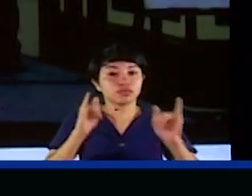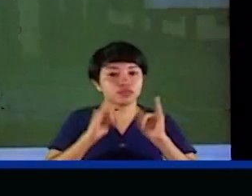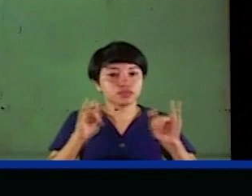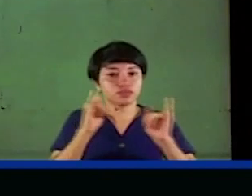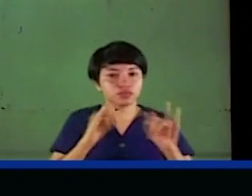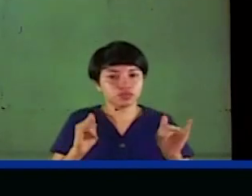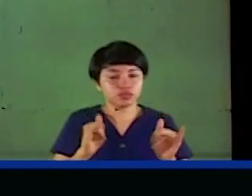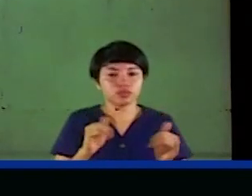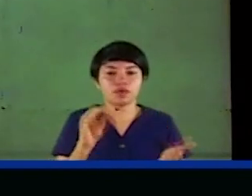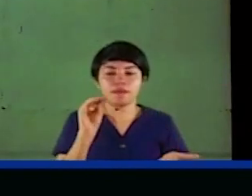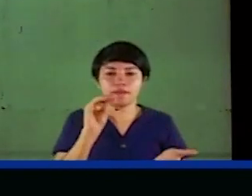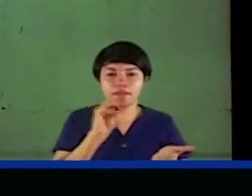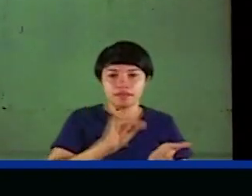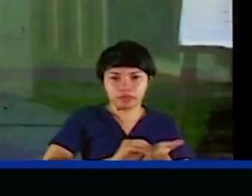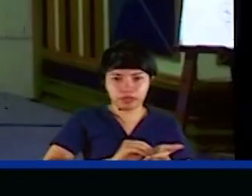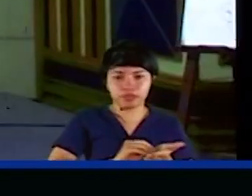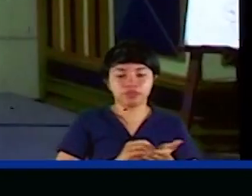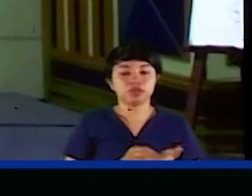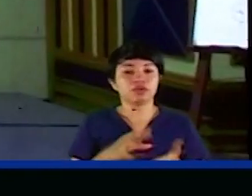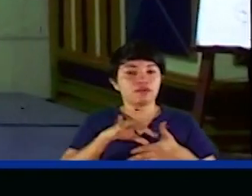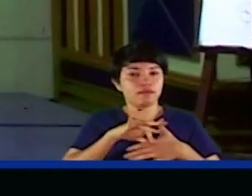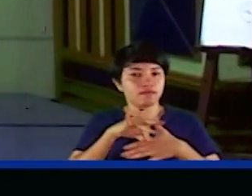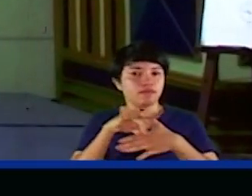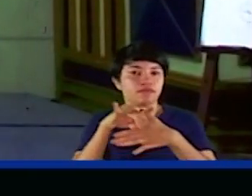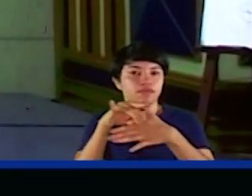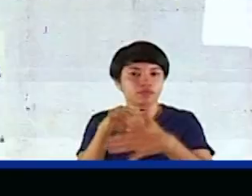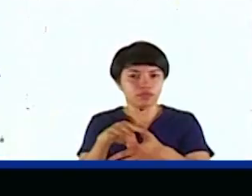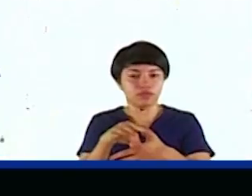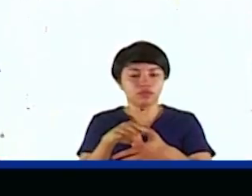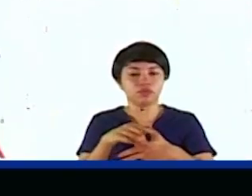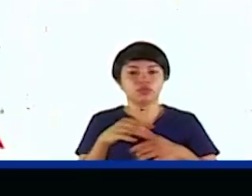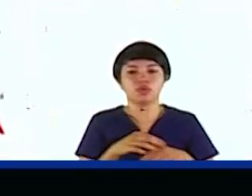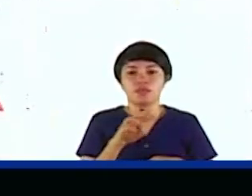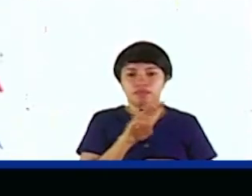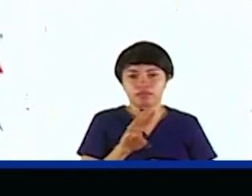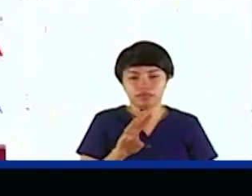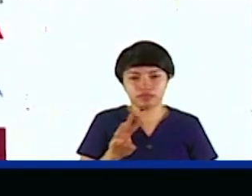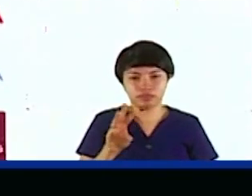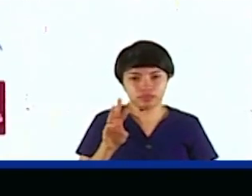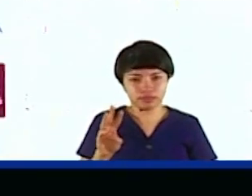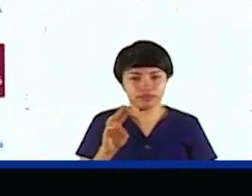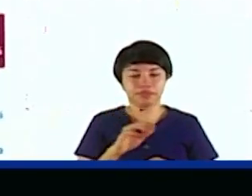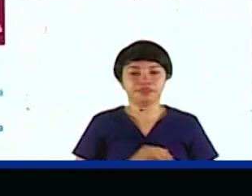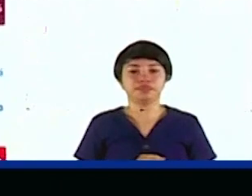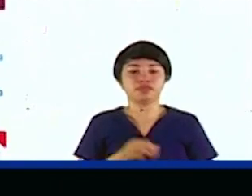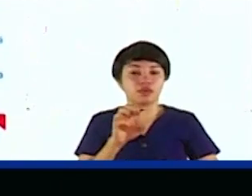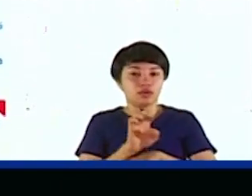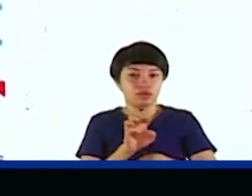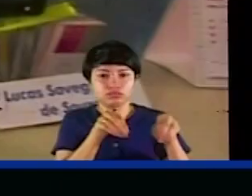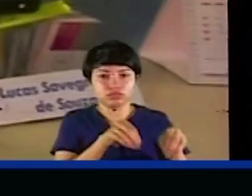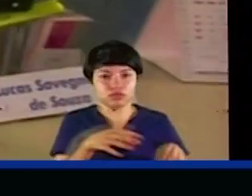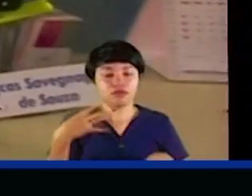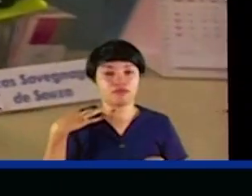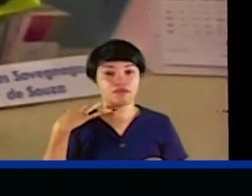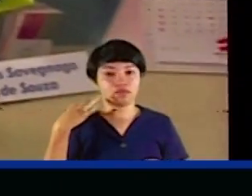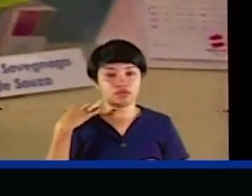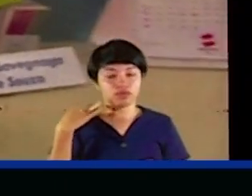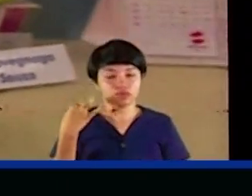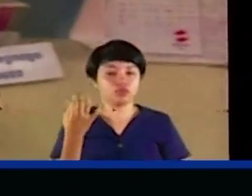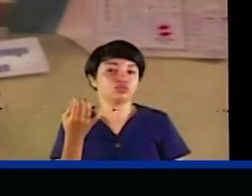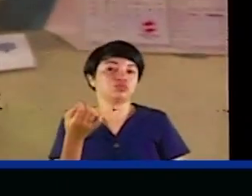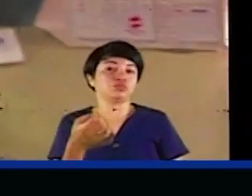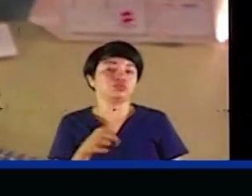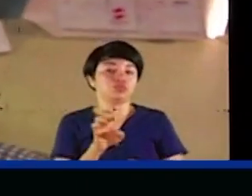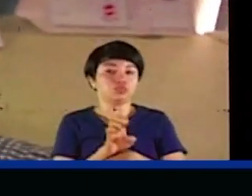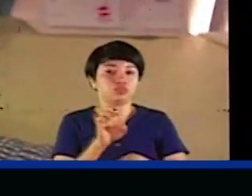órgãos de fiscalização do Estado tribunal de conta e a população vai poder ver com muito mais clareza para onde é que o dinheiro do estado vai para a implantação